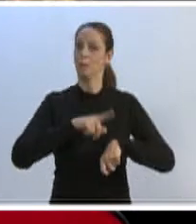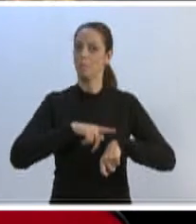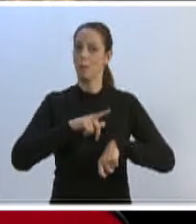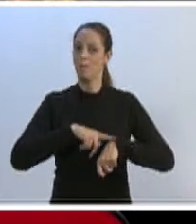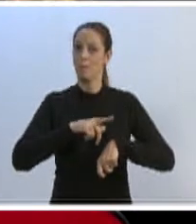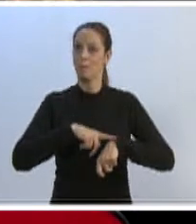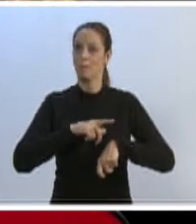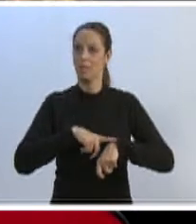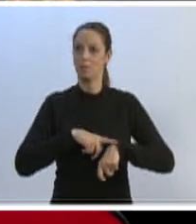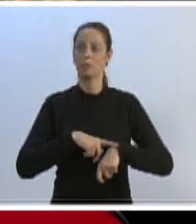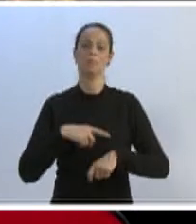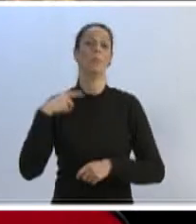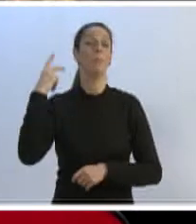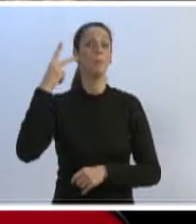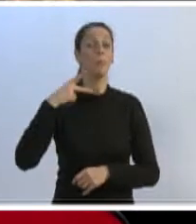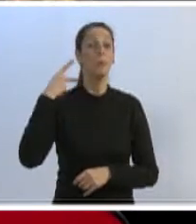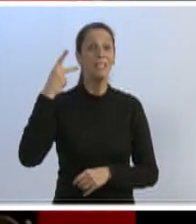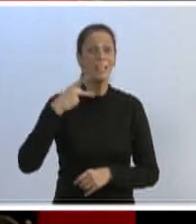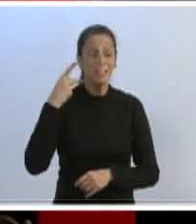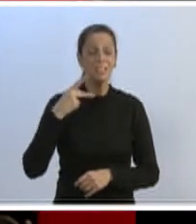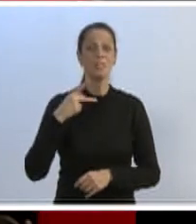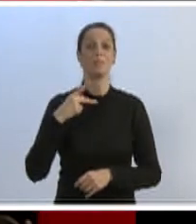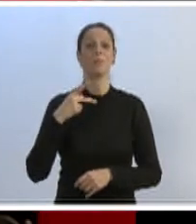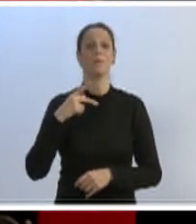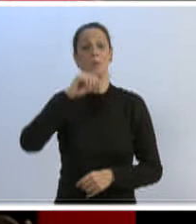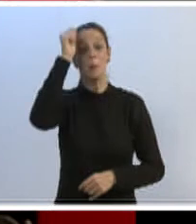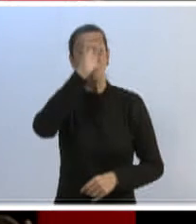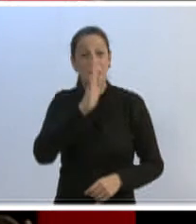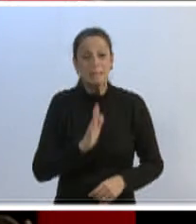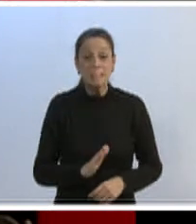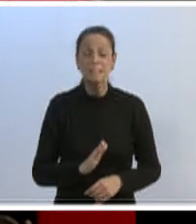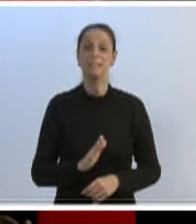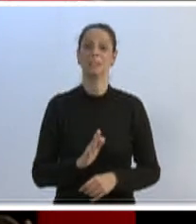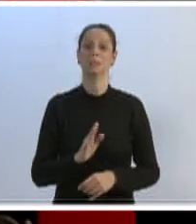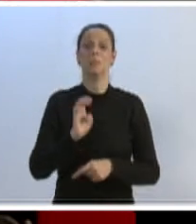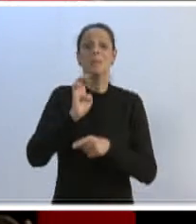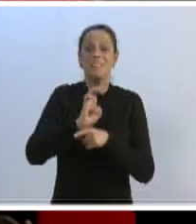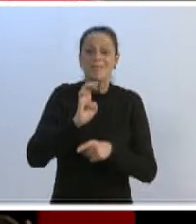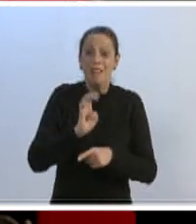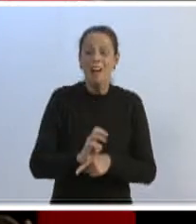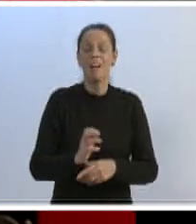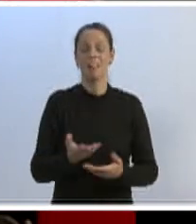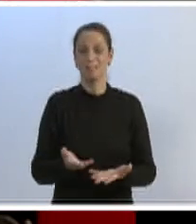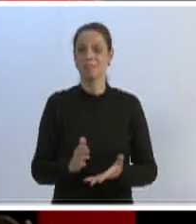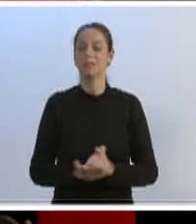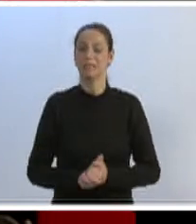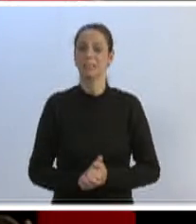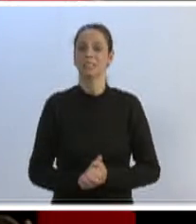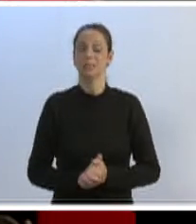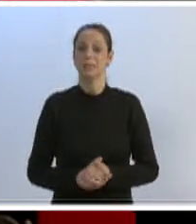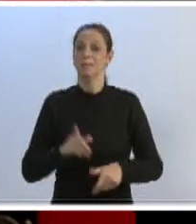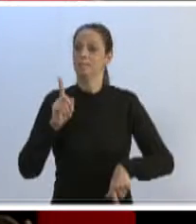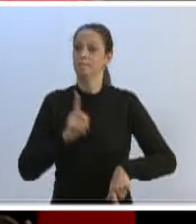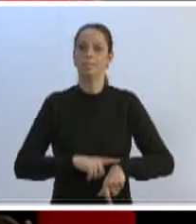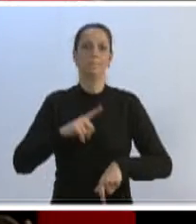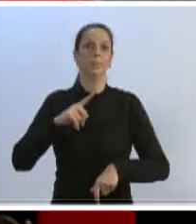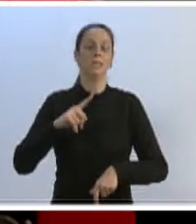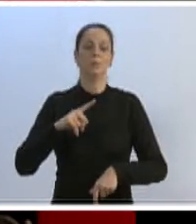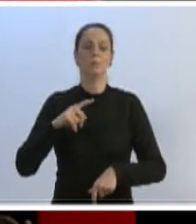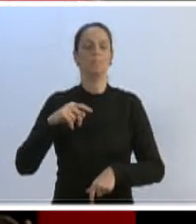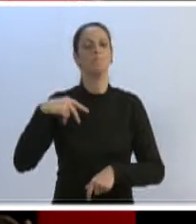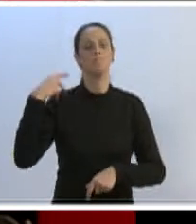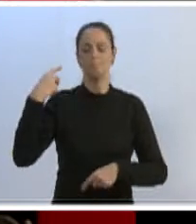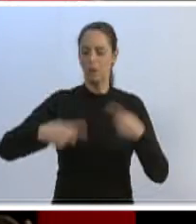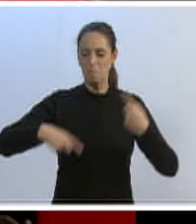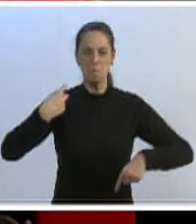Silvio, político que nós vivemos no Estado, no país. Foi realmente o momento de debater a política nacional,